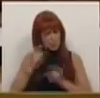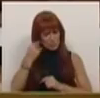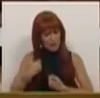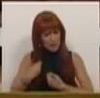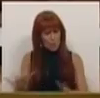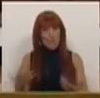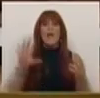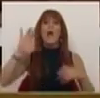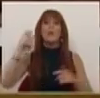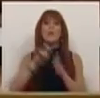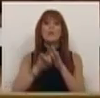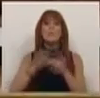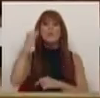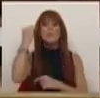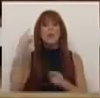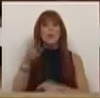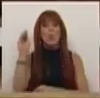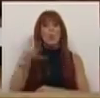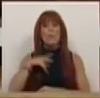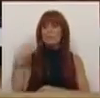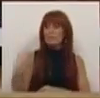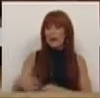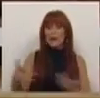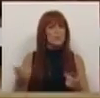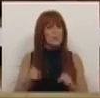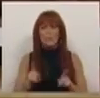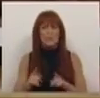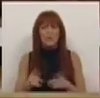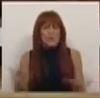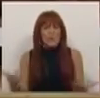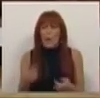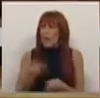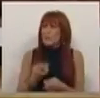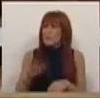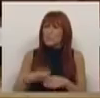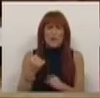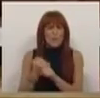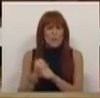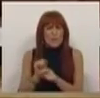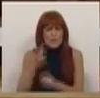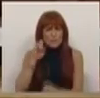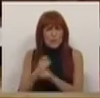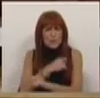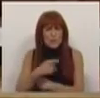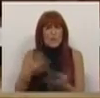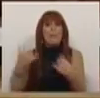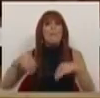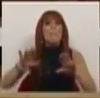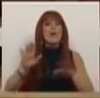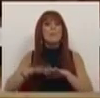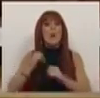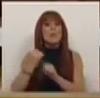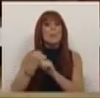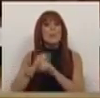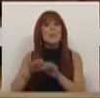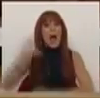especial. Acontece que o estatuto especial que o Banco de Portugal tem não lhe é devido pelas suas funções de supervisão, mas sim pelo seu